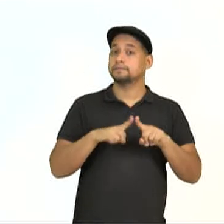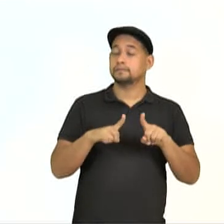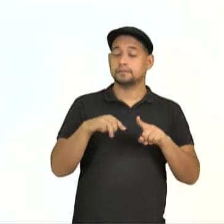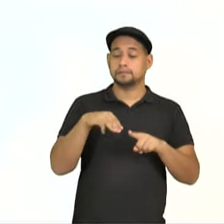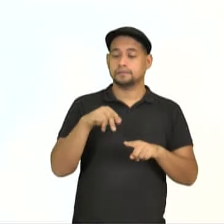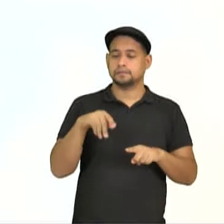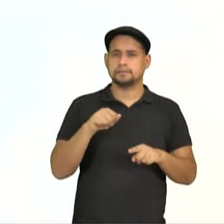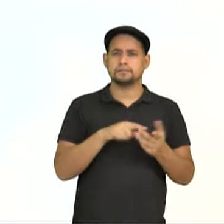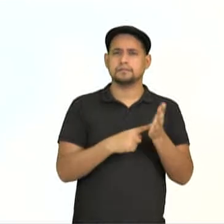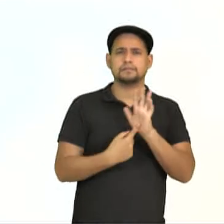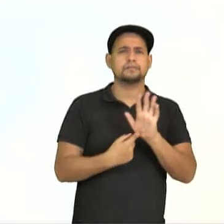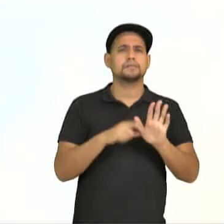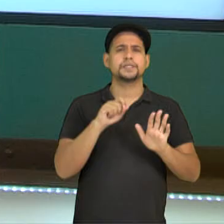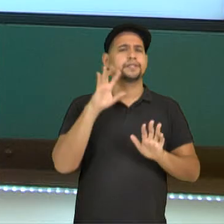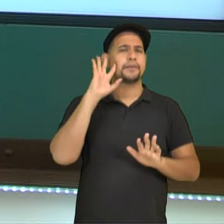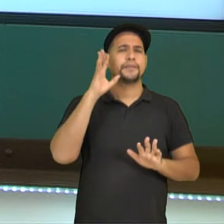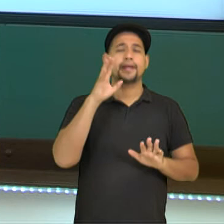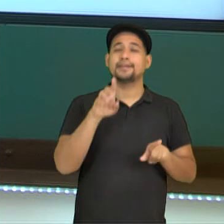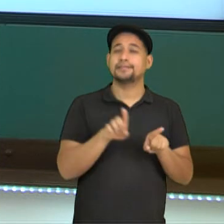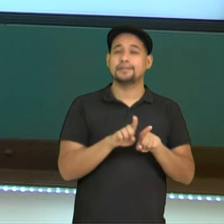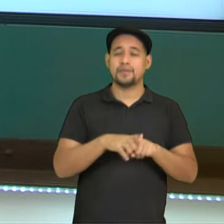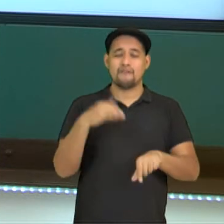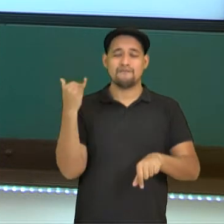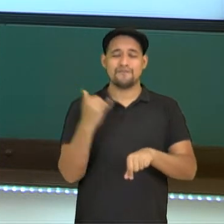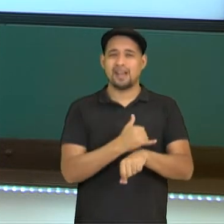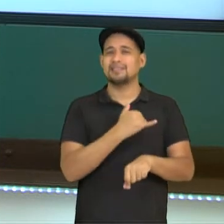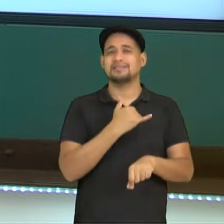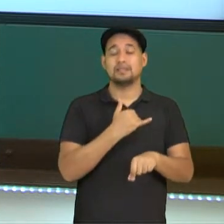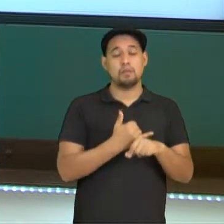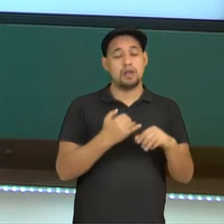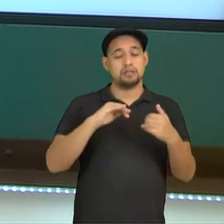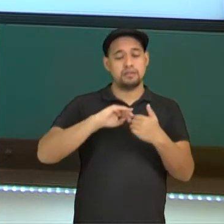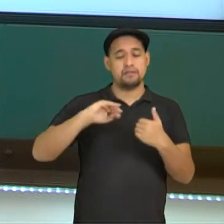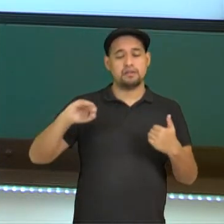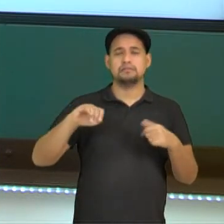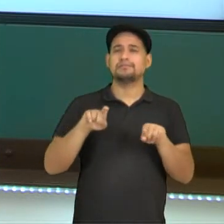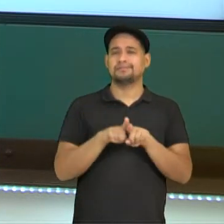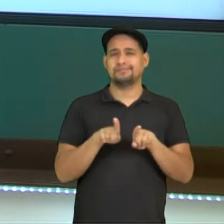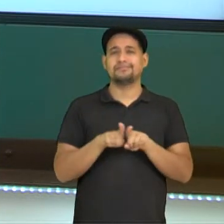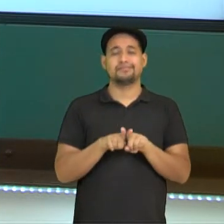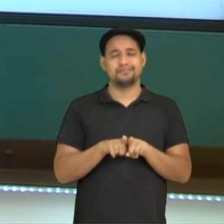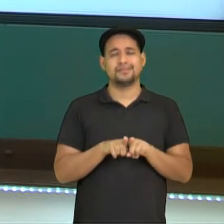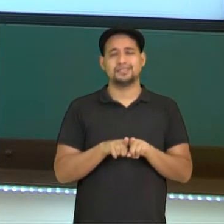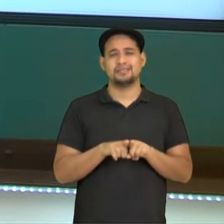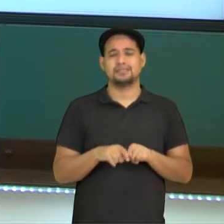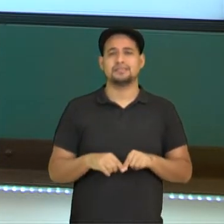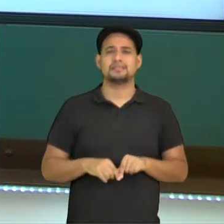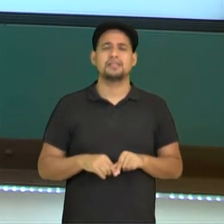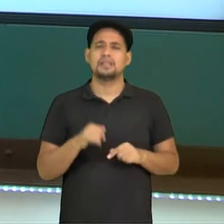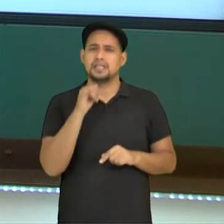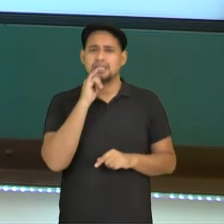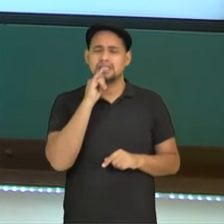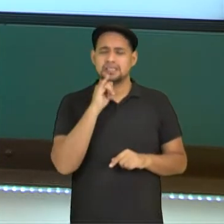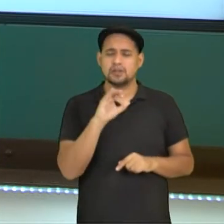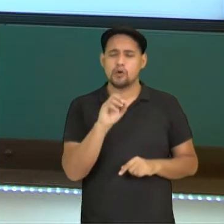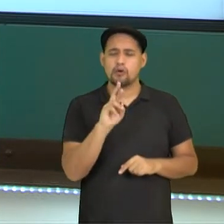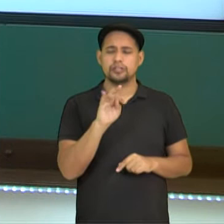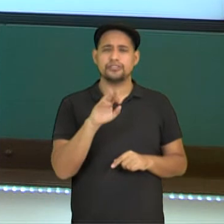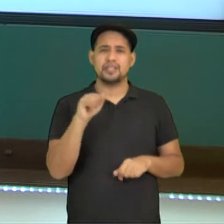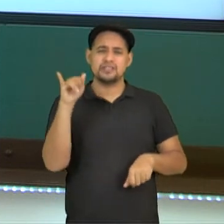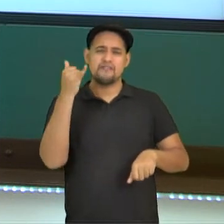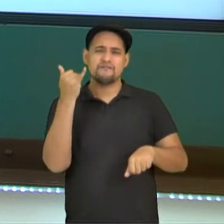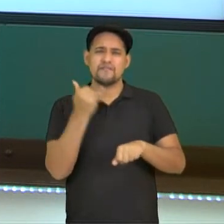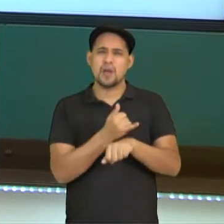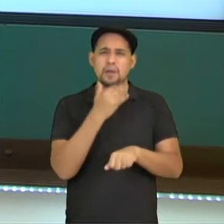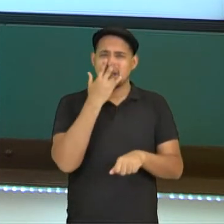mapa mostra aí mais ou menos o que seria essa cortina de ferro. Uma divisão intransponível. Cortina de ferro dá essa ideia